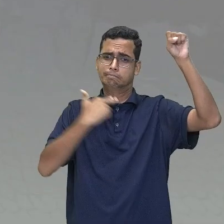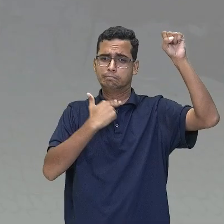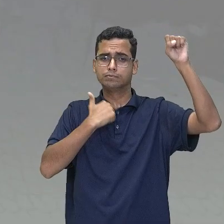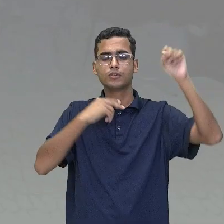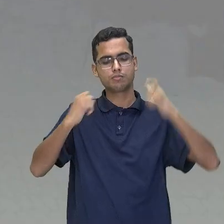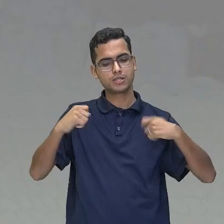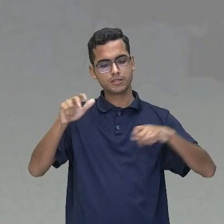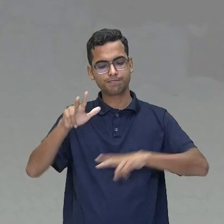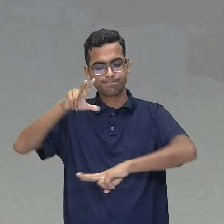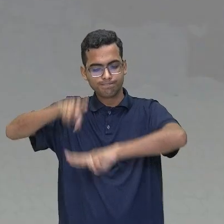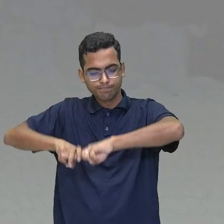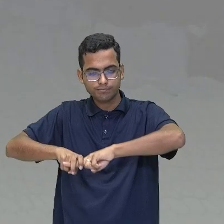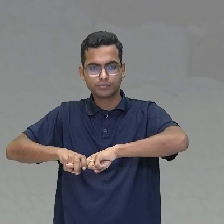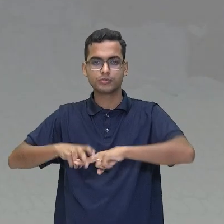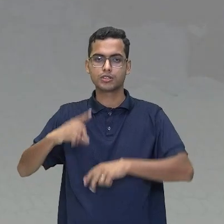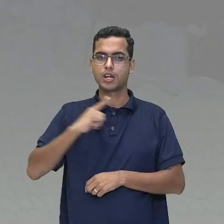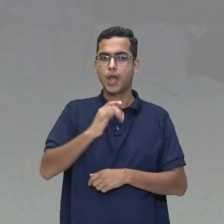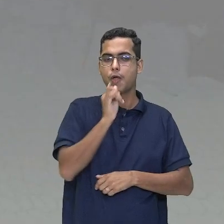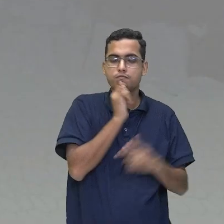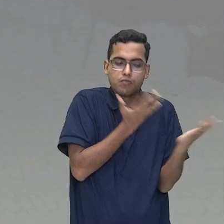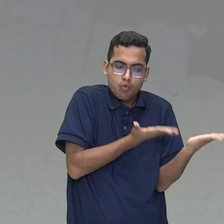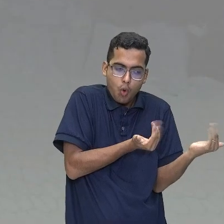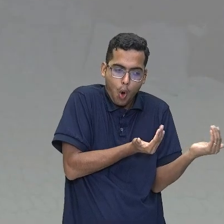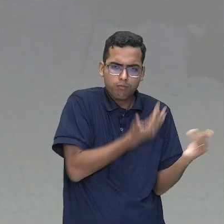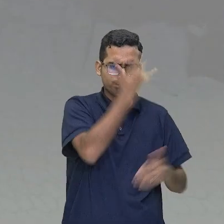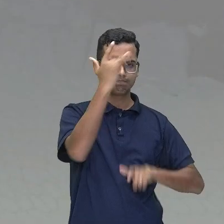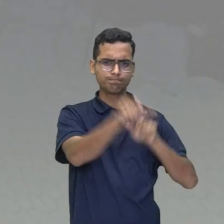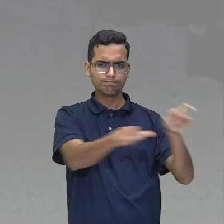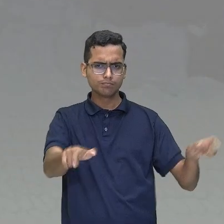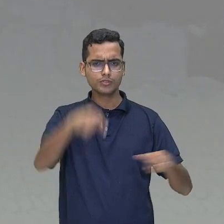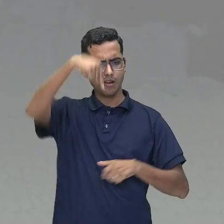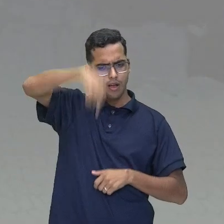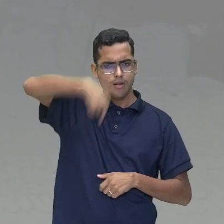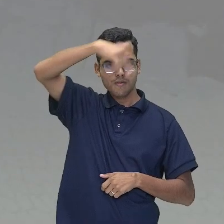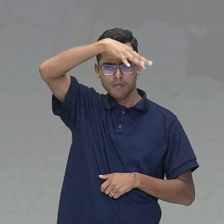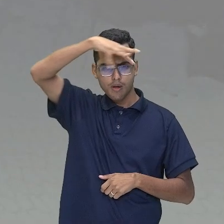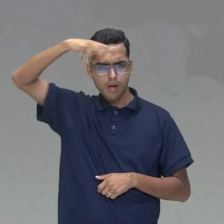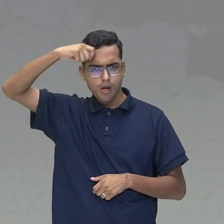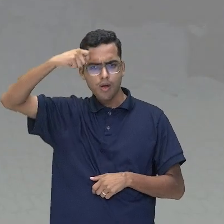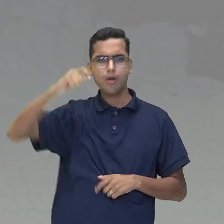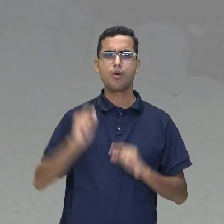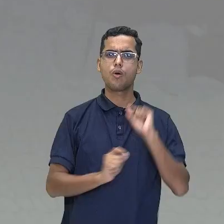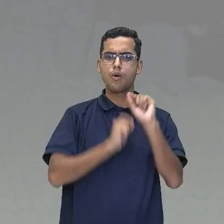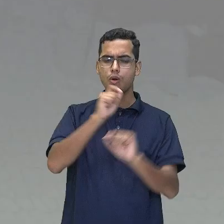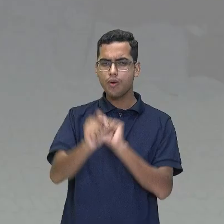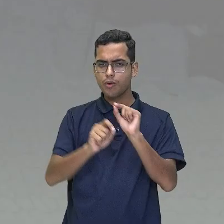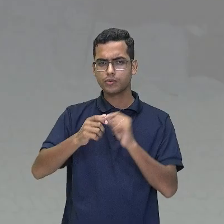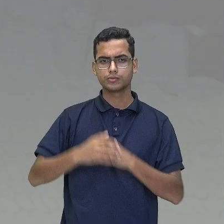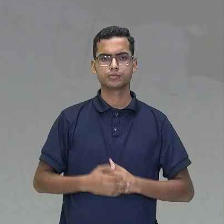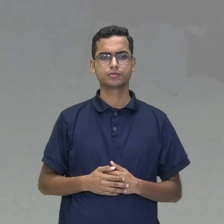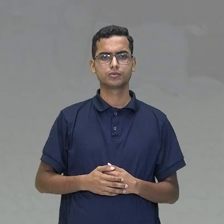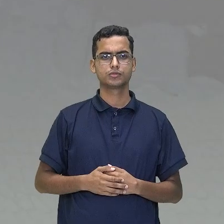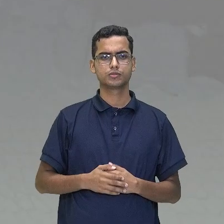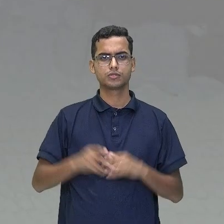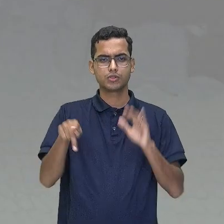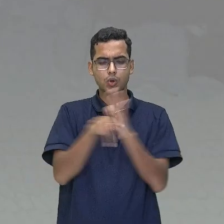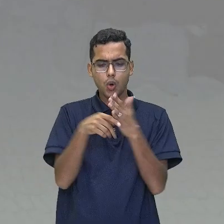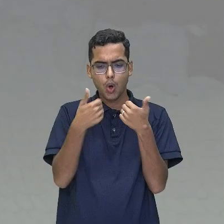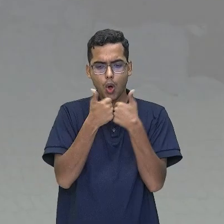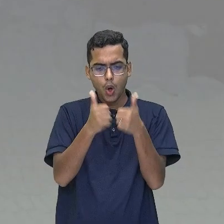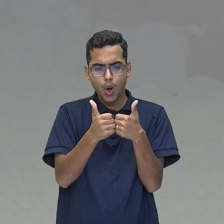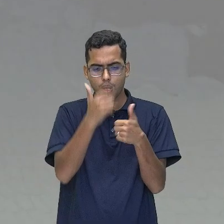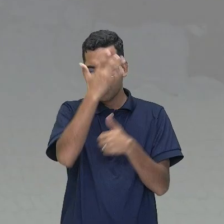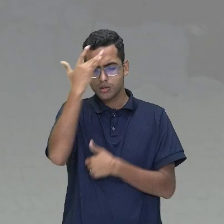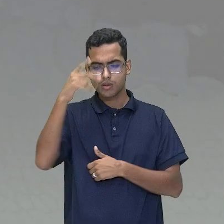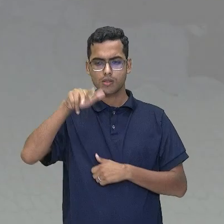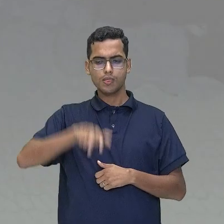tem gente que tem jovem, por exemplo, aqui na minha cidade, que está dentro do ônibus finge que está dormindo para não dar o lugar